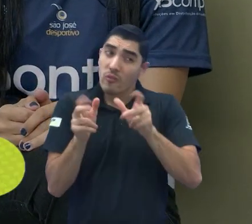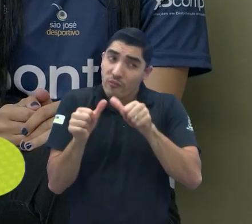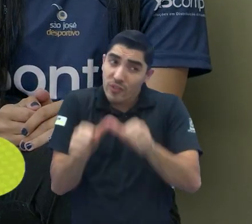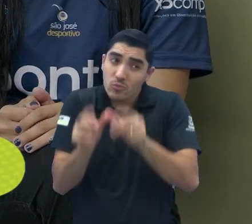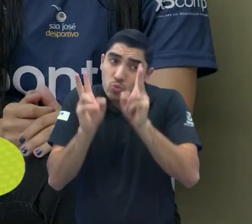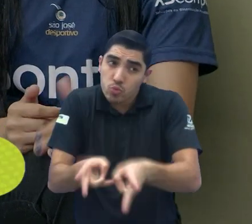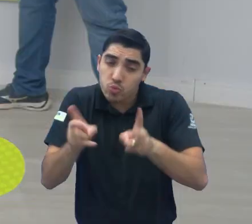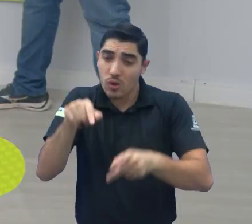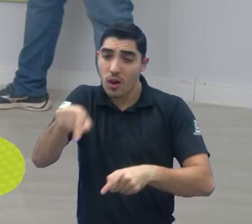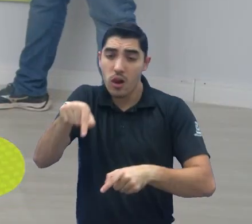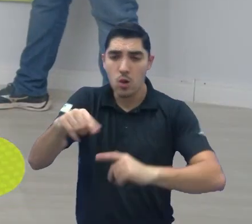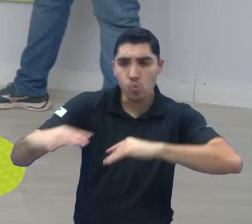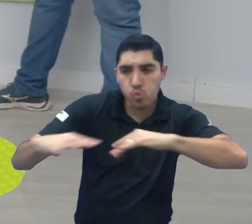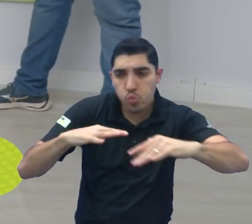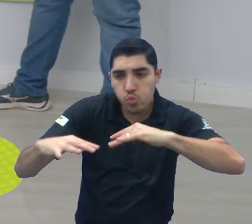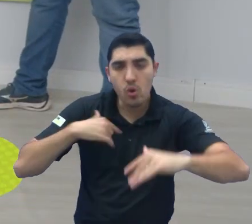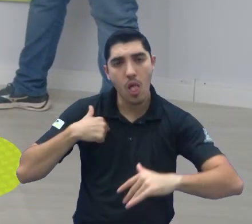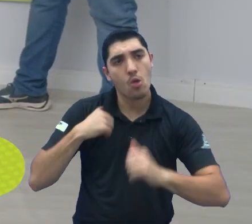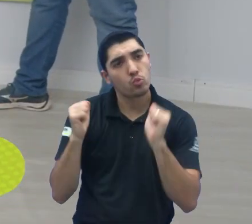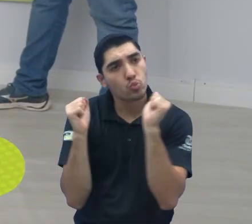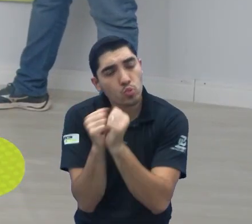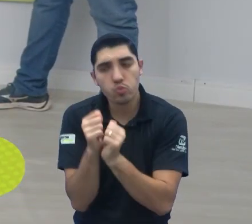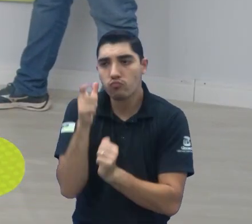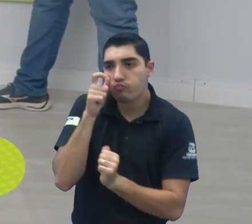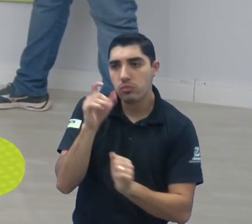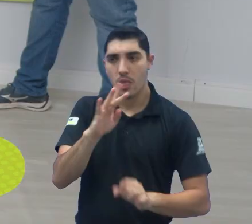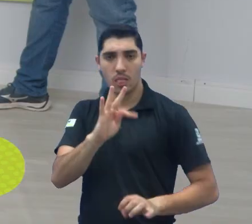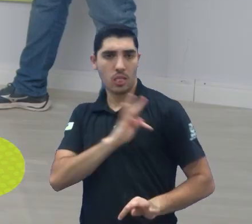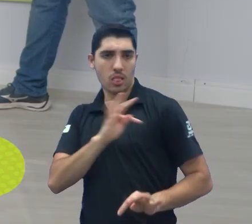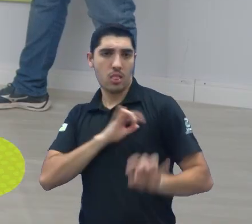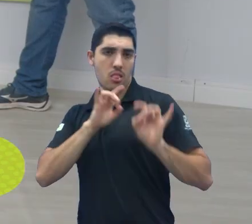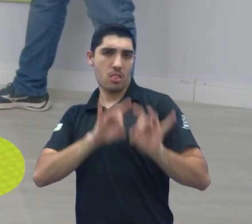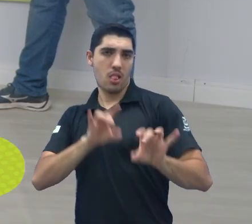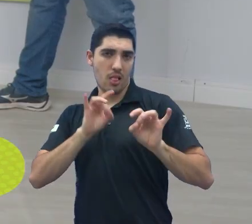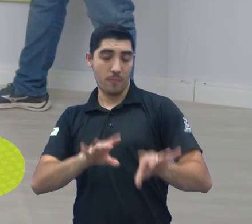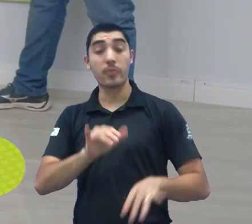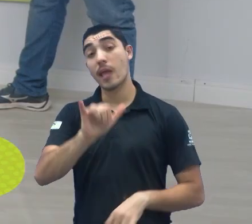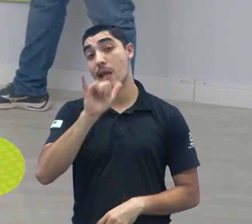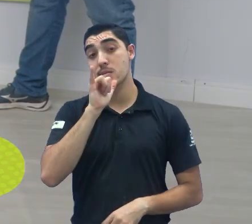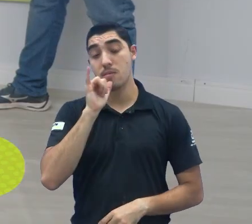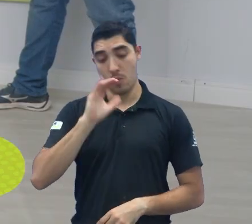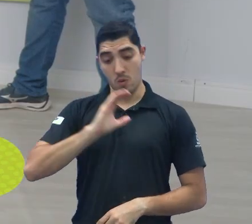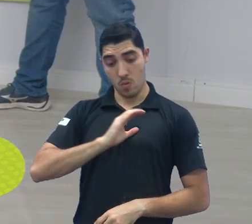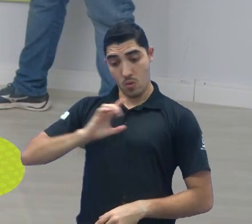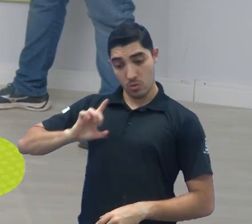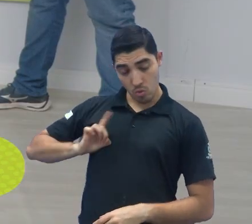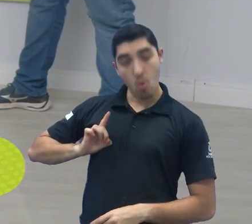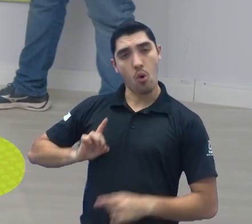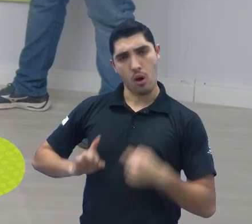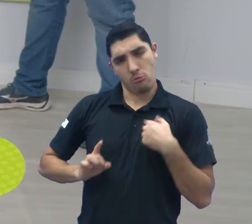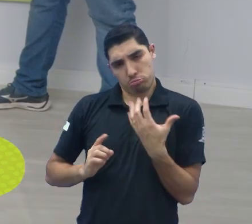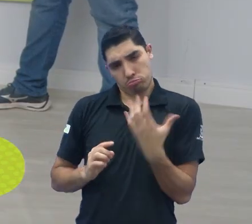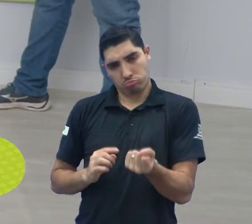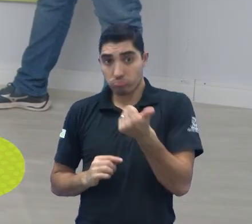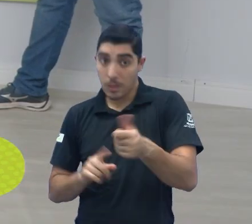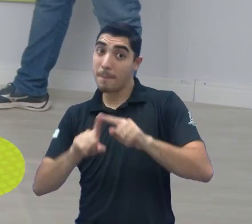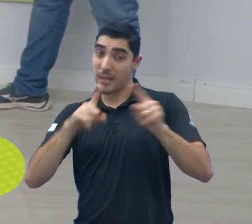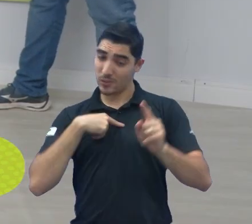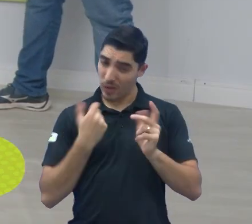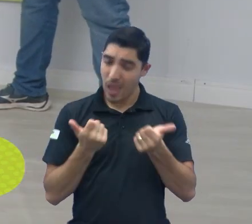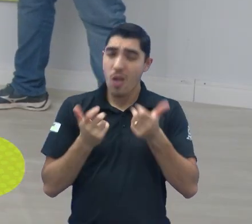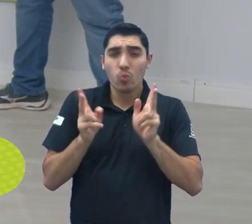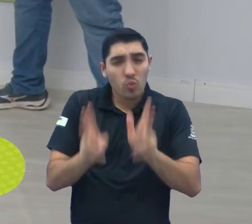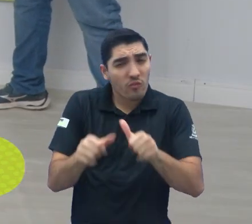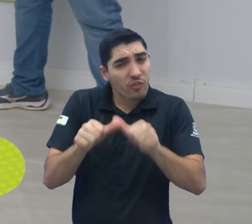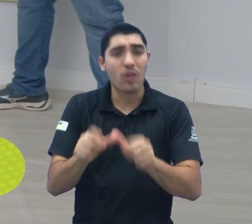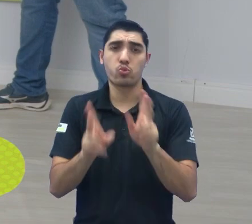foram anos desafiadores porque você divide função, você fica coordenadora e técnica. Mas eu sou apaixonada pelo